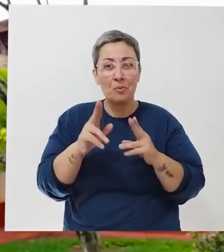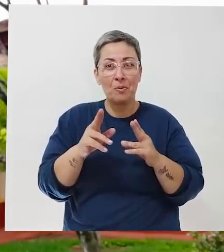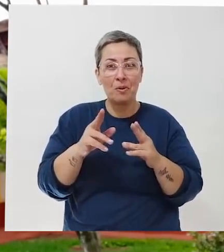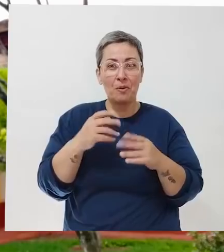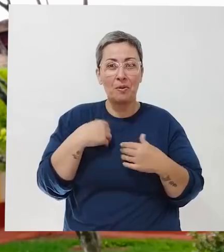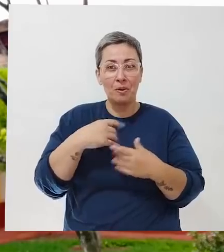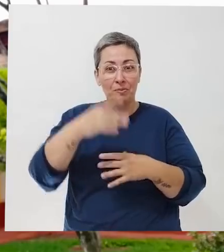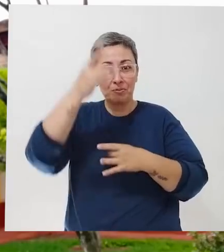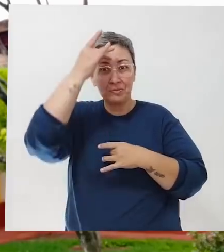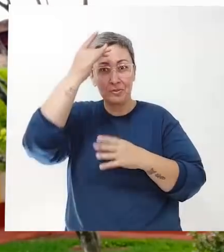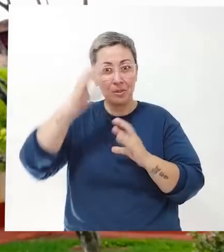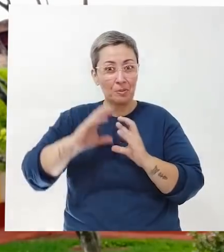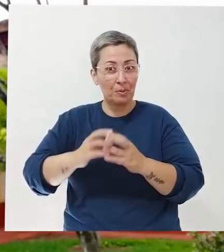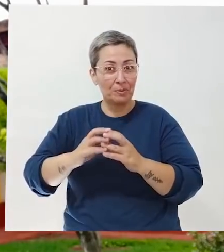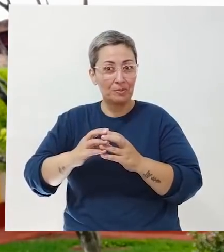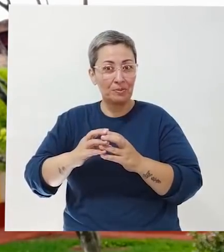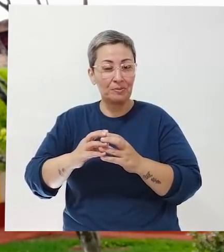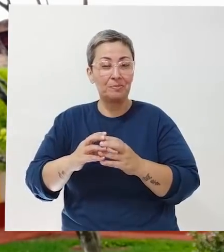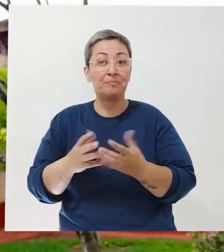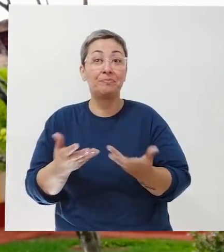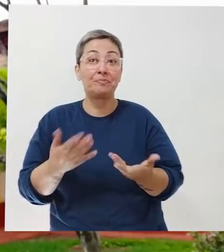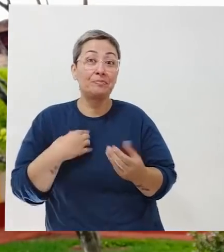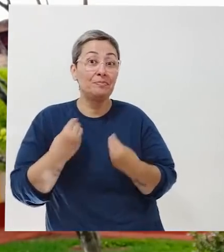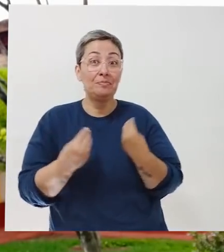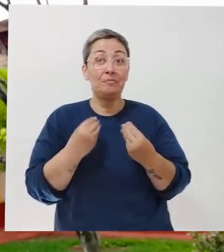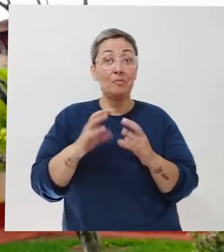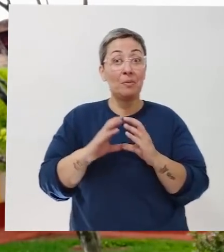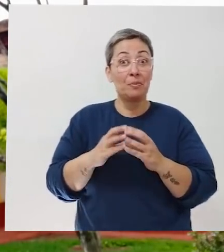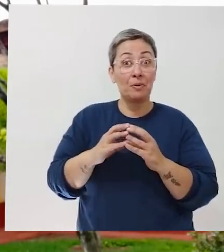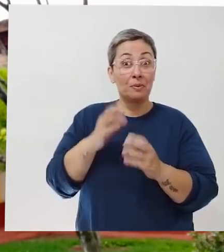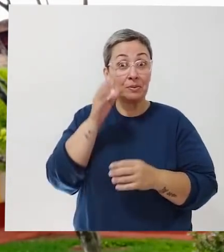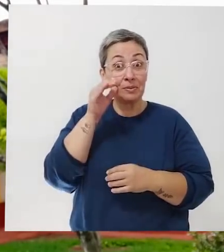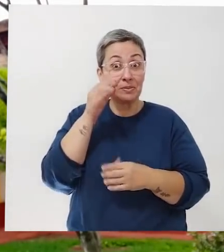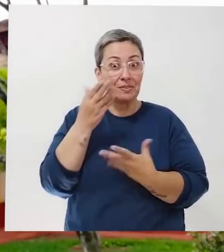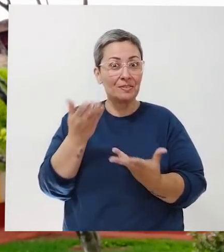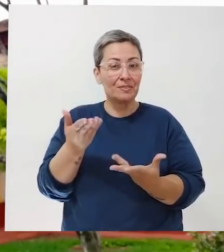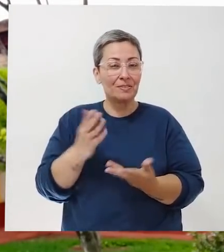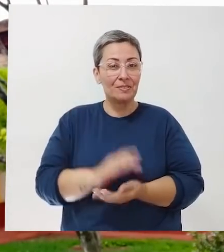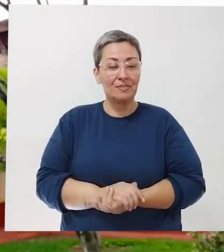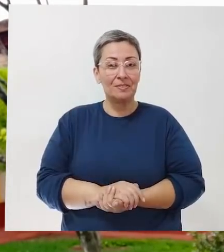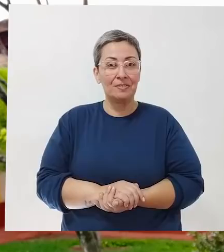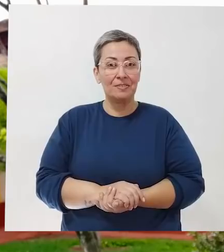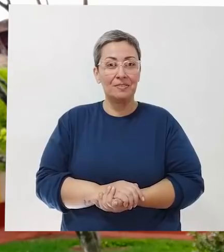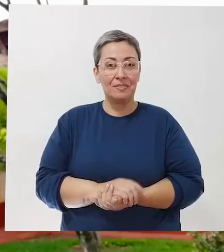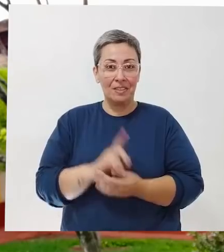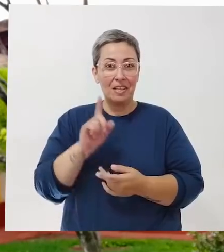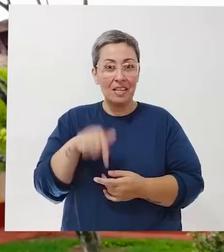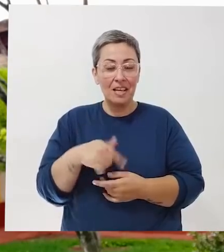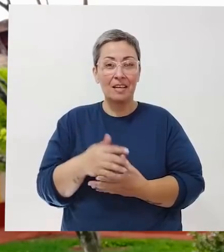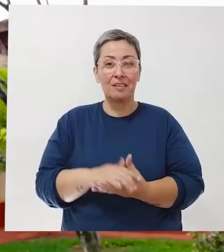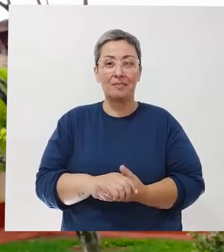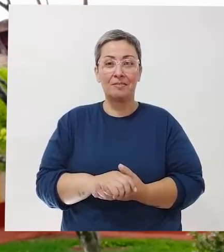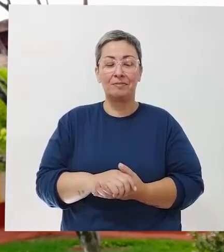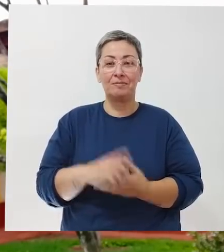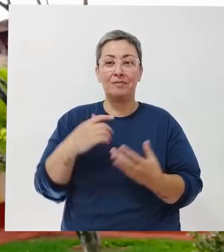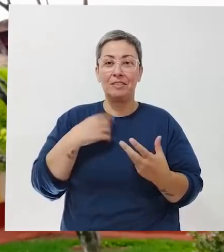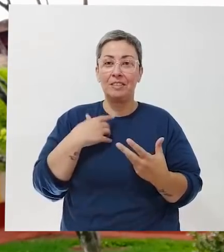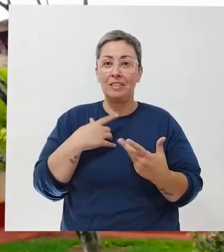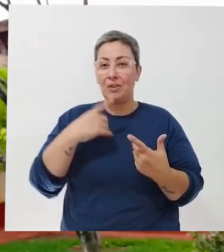Como a nossa personagem da história? Como a bolinha curiosa? É